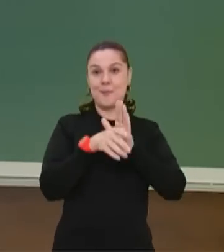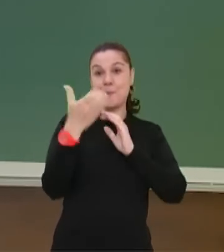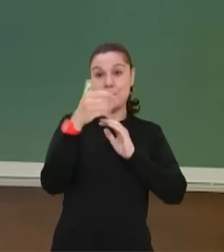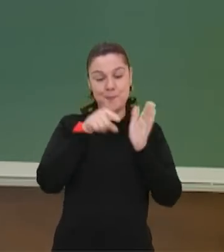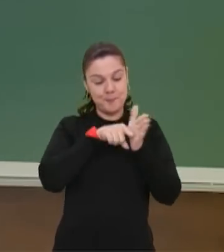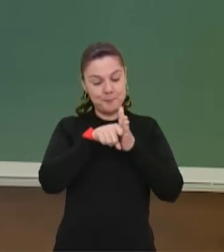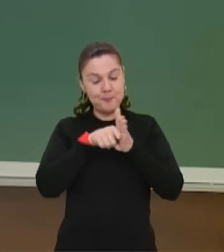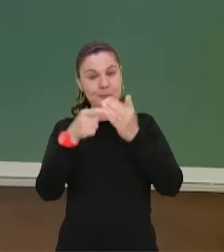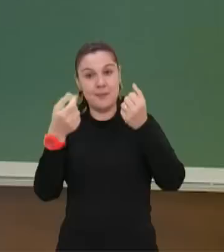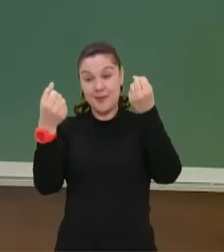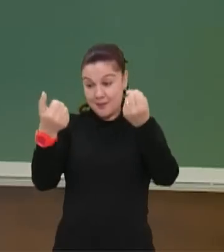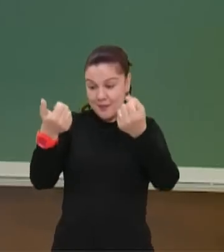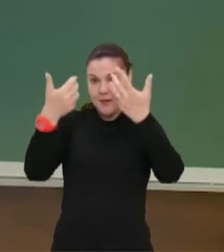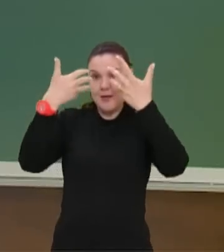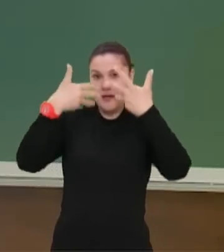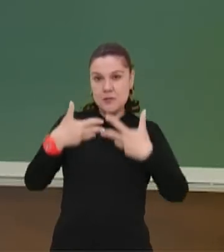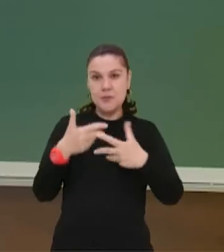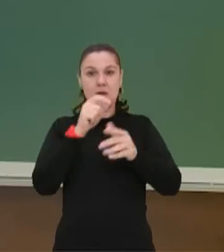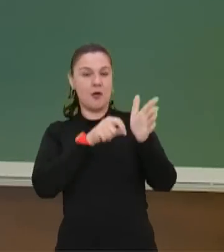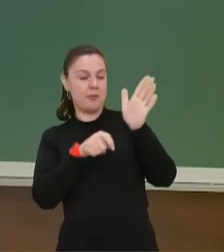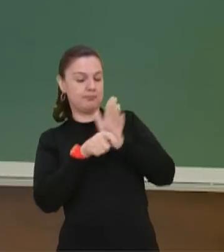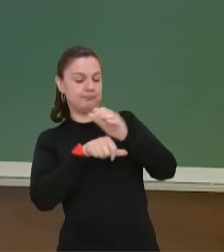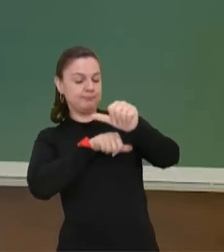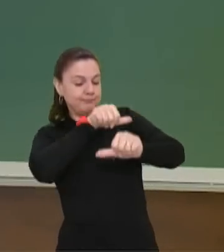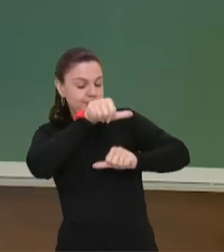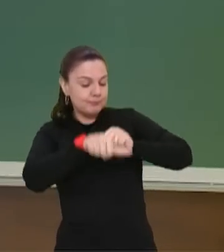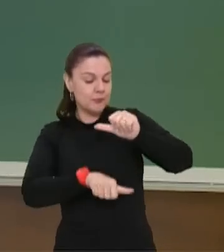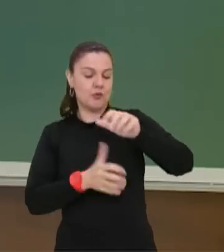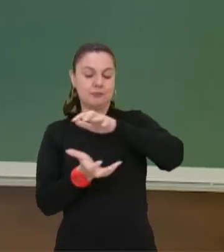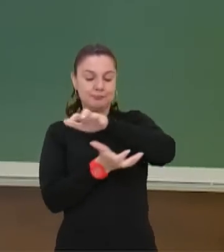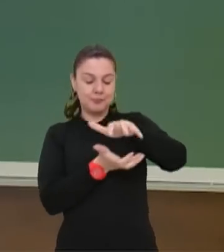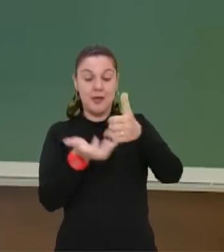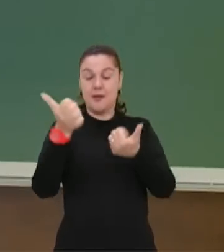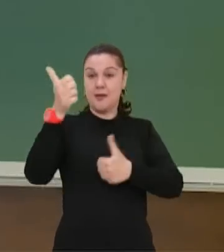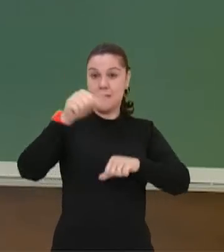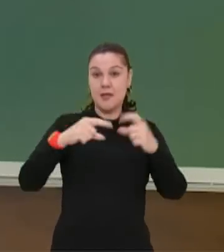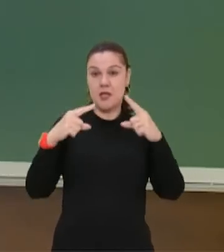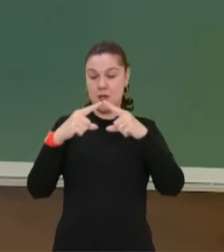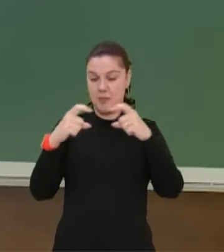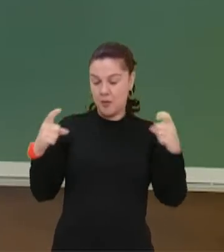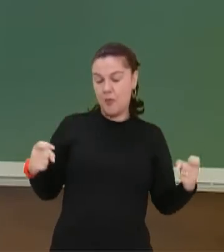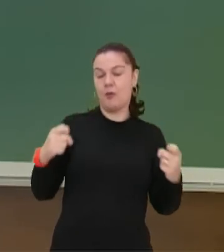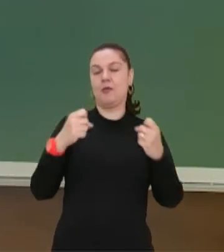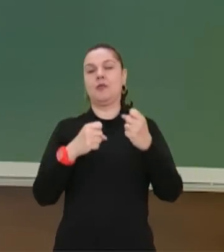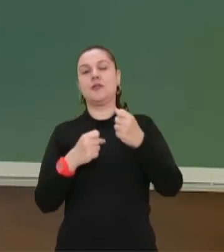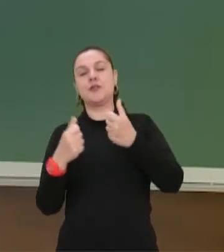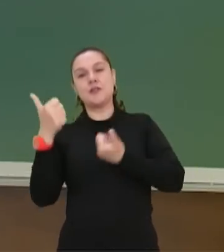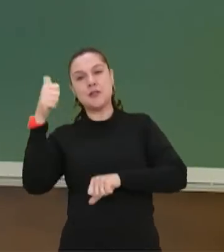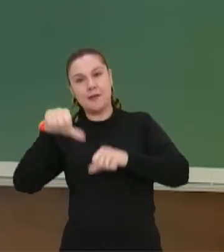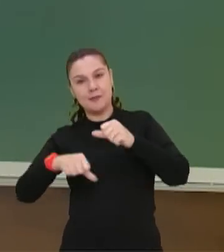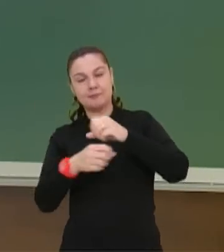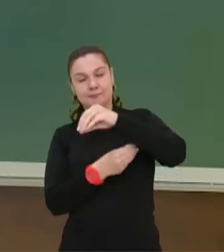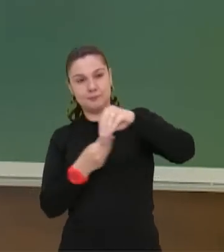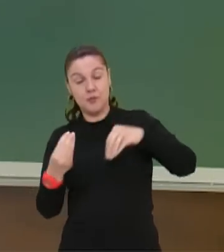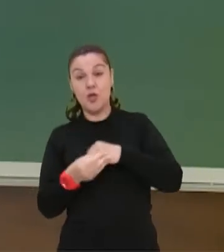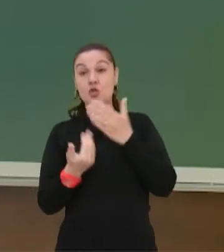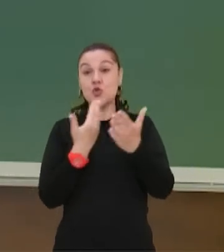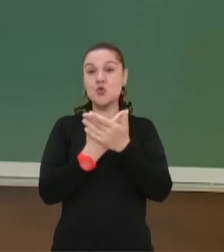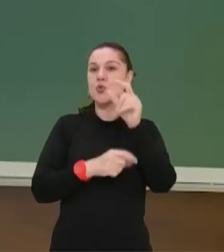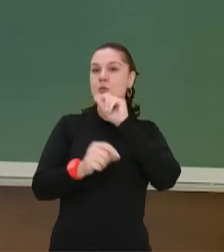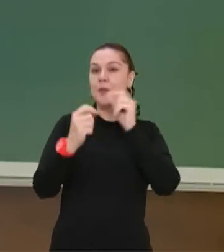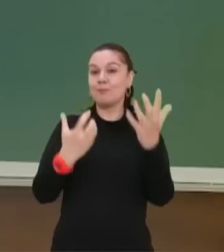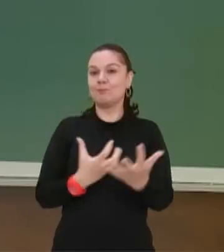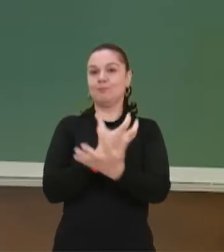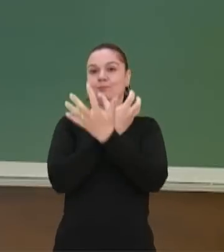estuda e que nos explica essas transformações químicas e físicas e biológicas é essa área aqui que estuda sobre os fósseis. O que